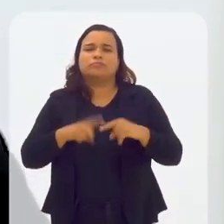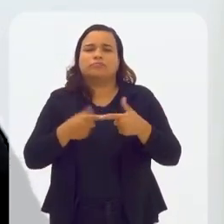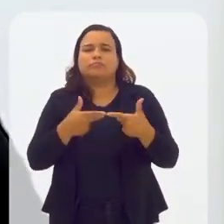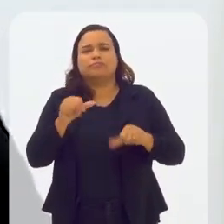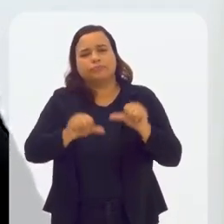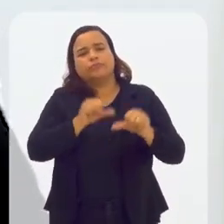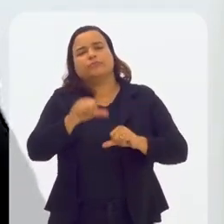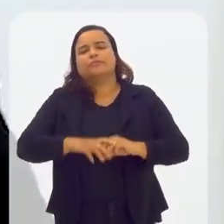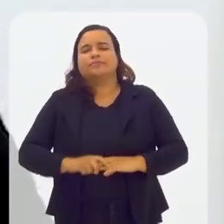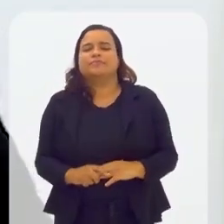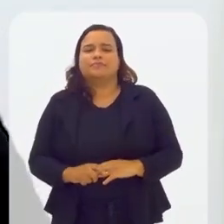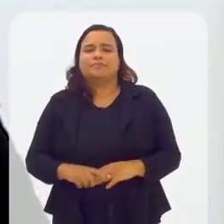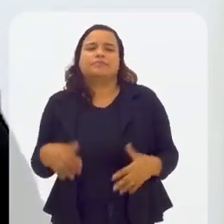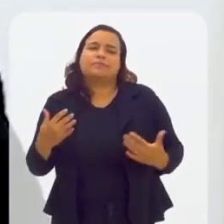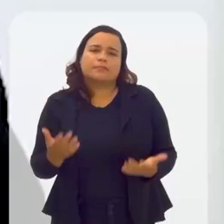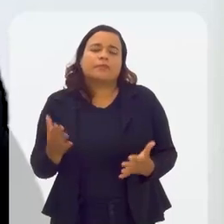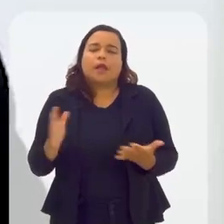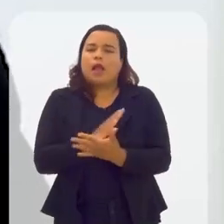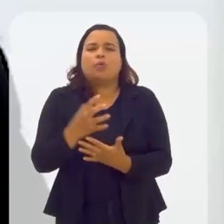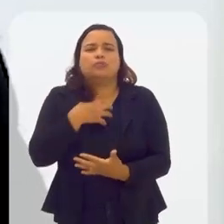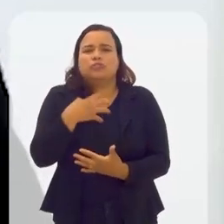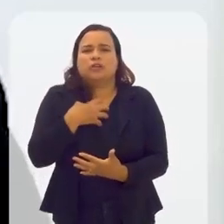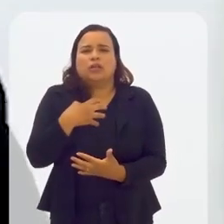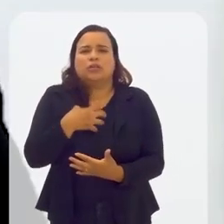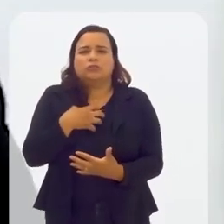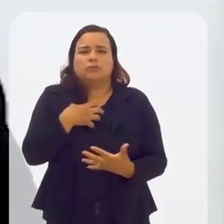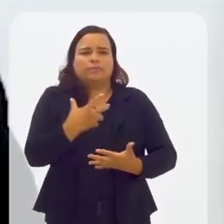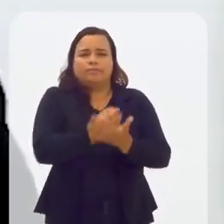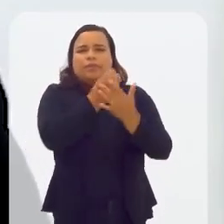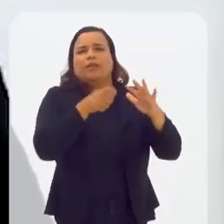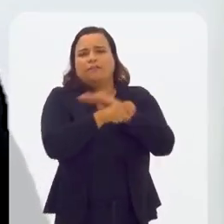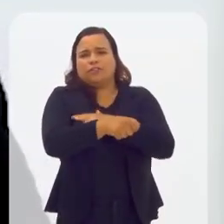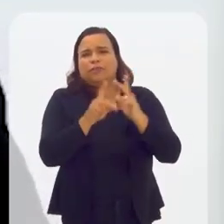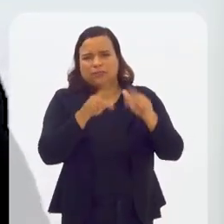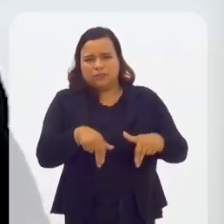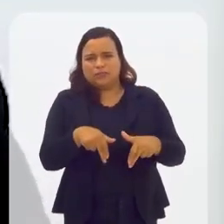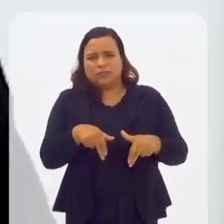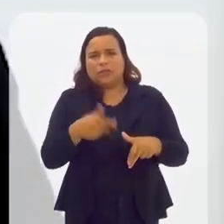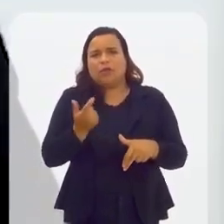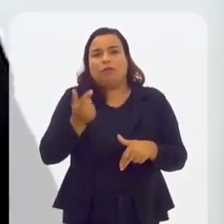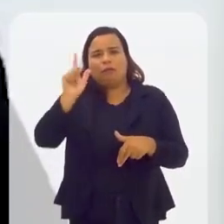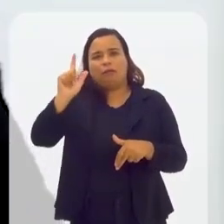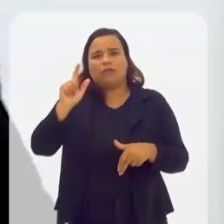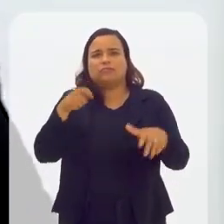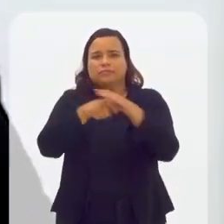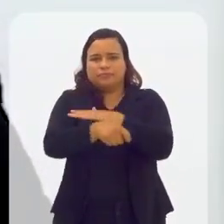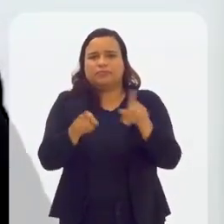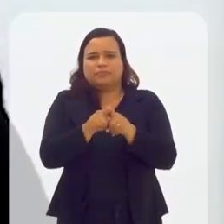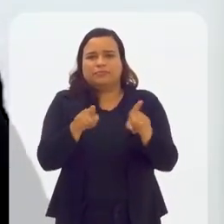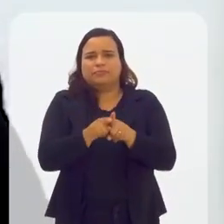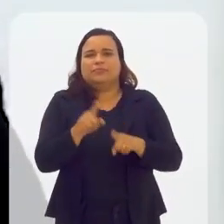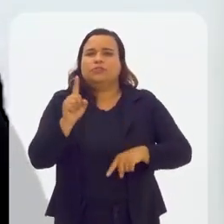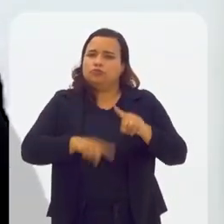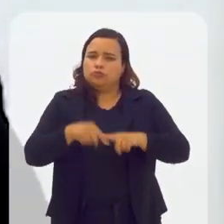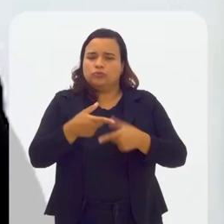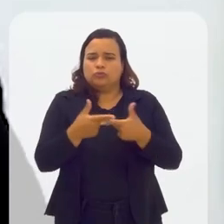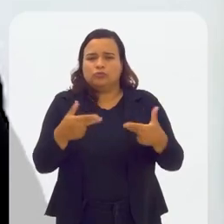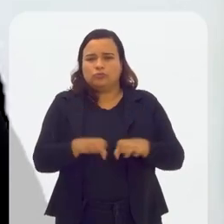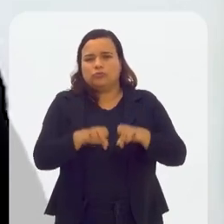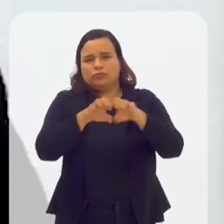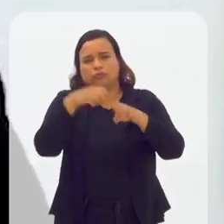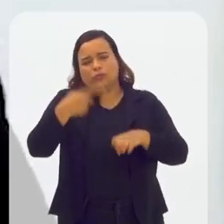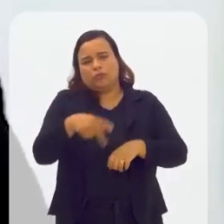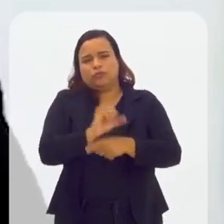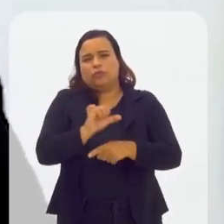certo? E, de alguma maneira, capturar esse tipo de investimento para outros investimentos de